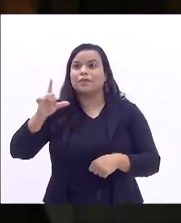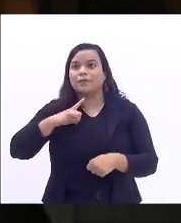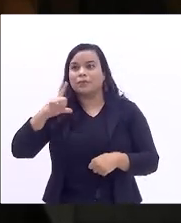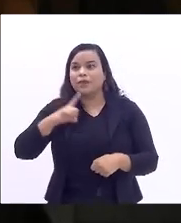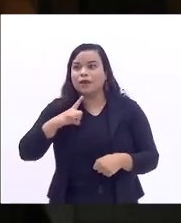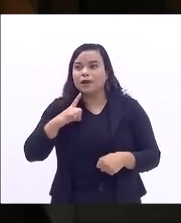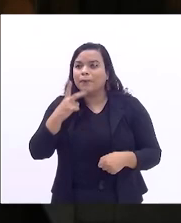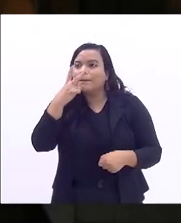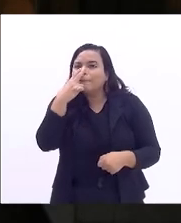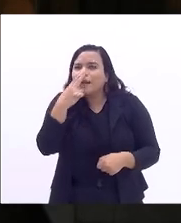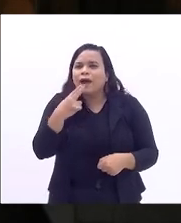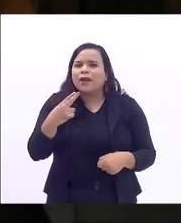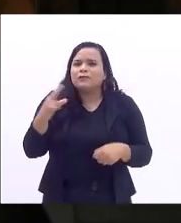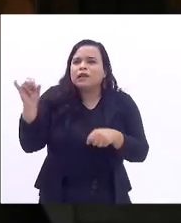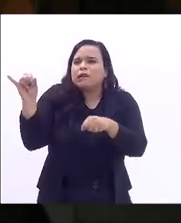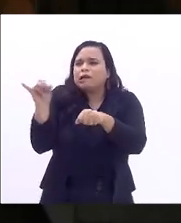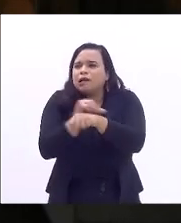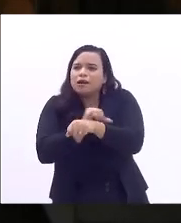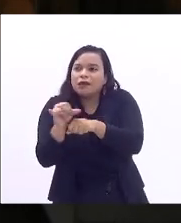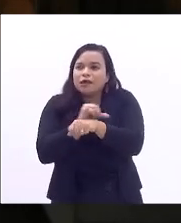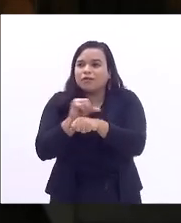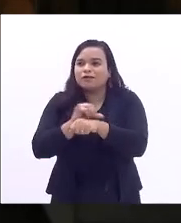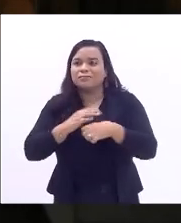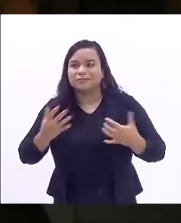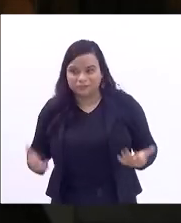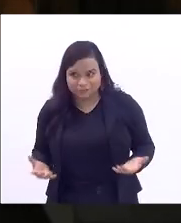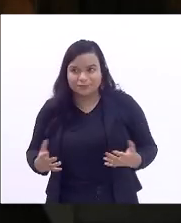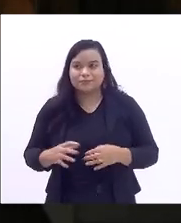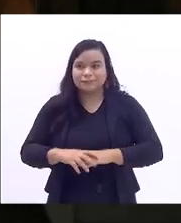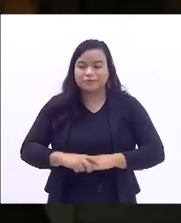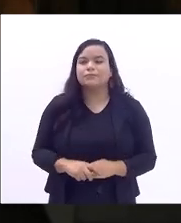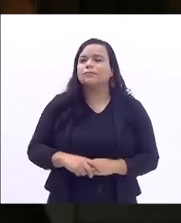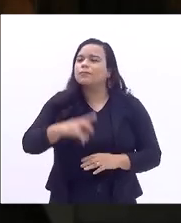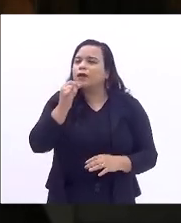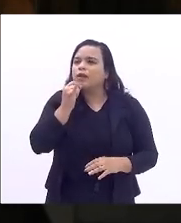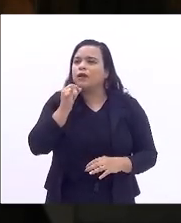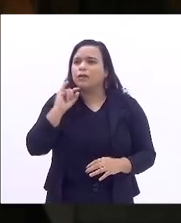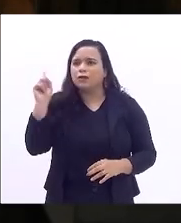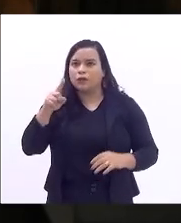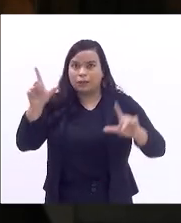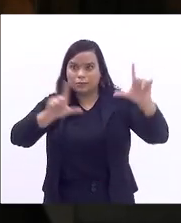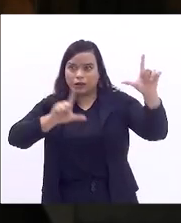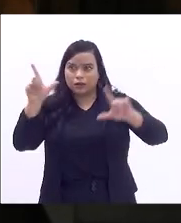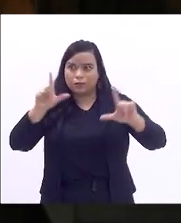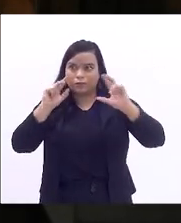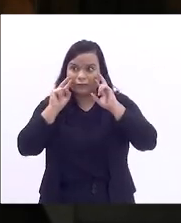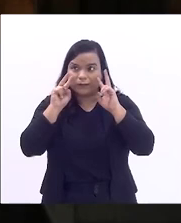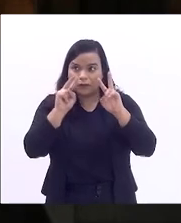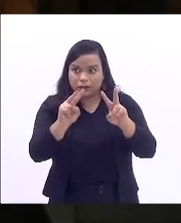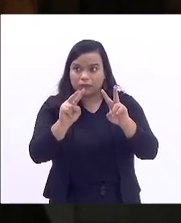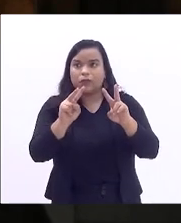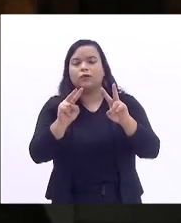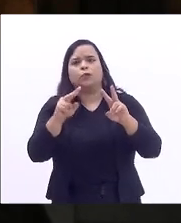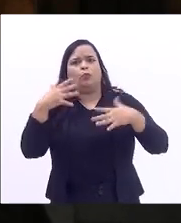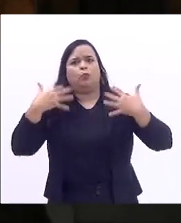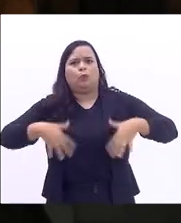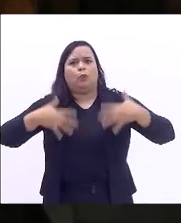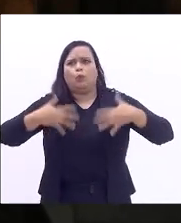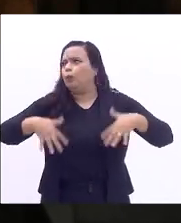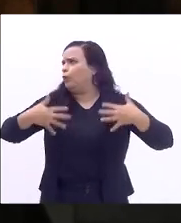pesos e Duas Medidas a todos nós assistimos pela TV e ficamos